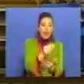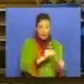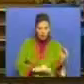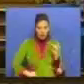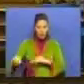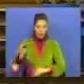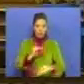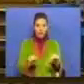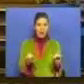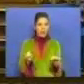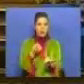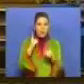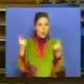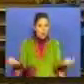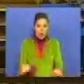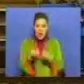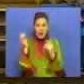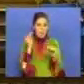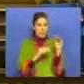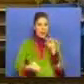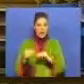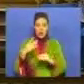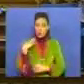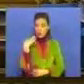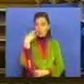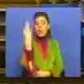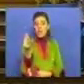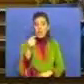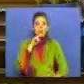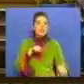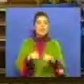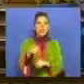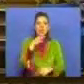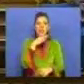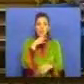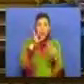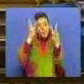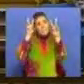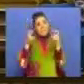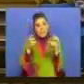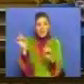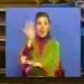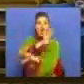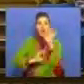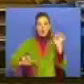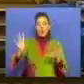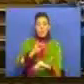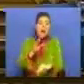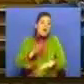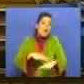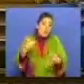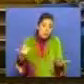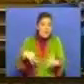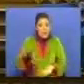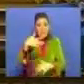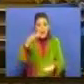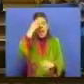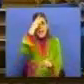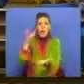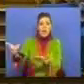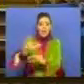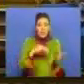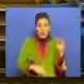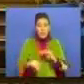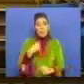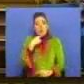se trata na campanha eleitoral que nos elege deputados da matéria europeia, porque haverá referendo. Cada um